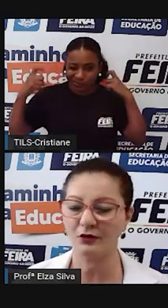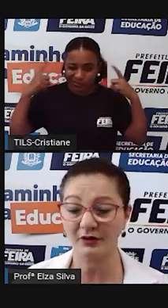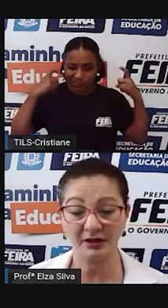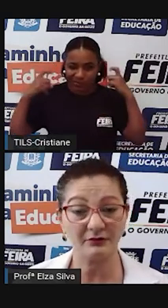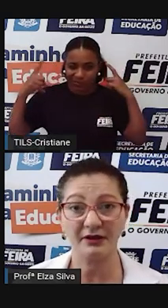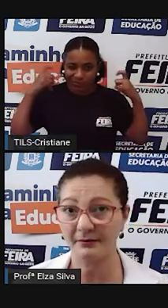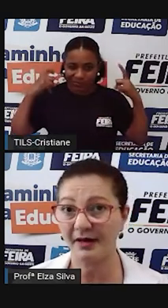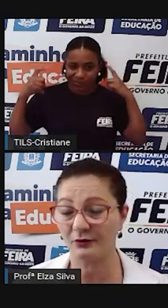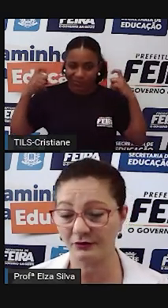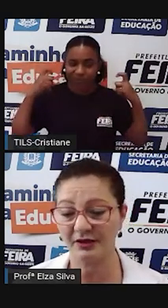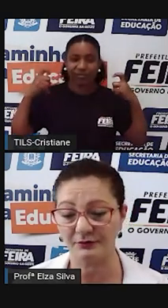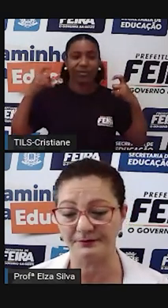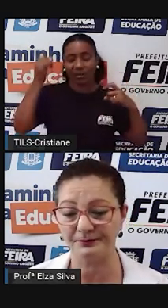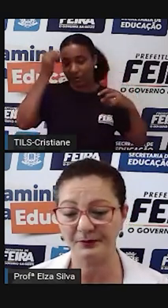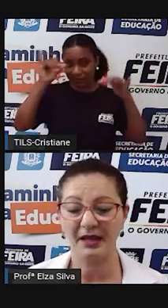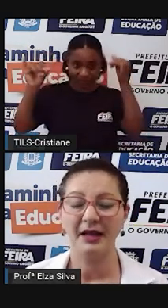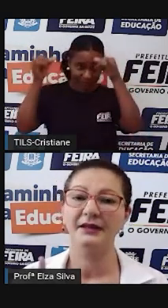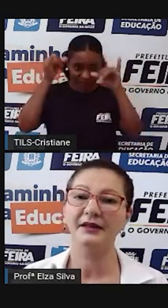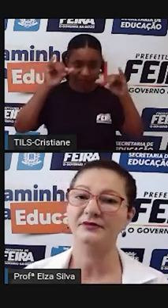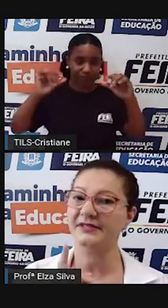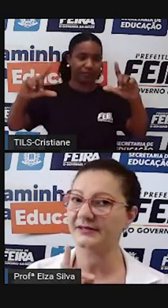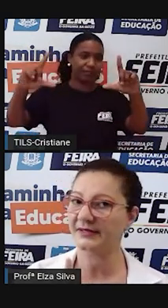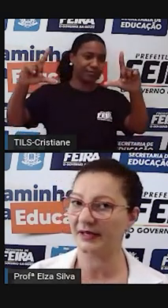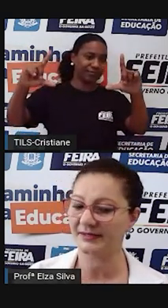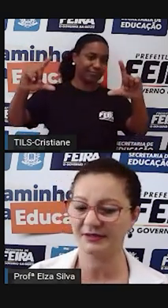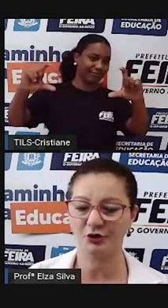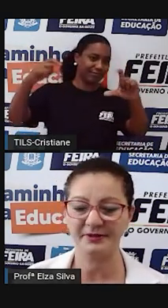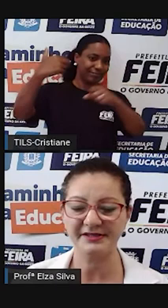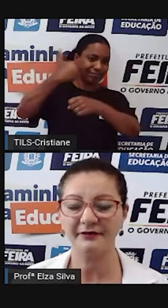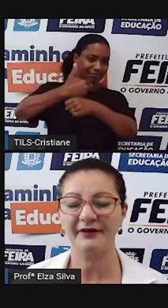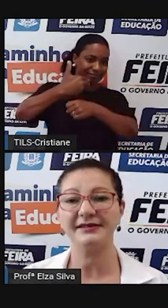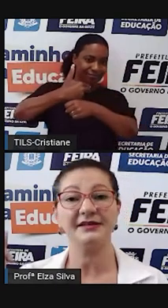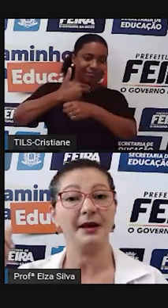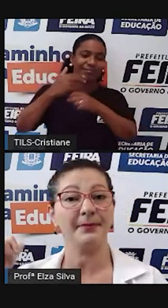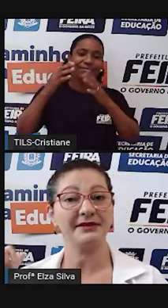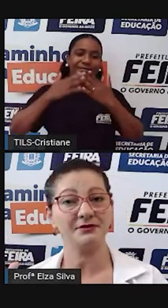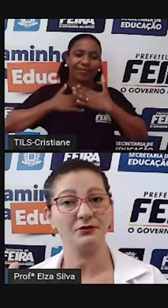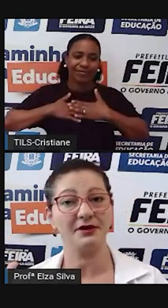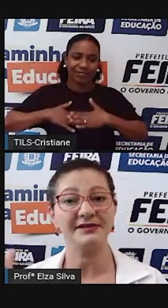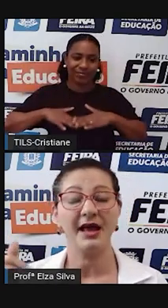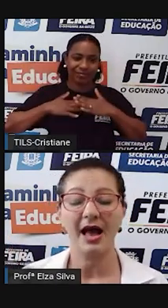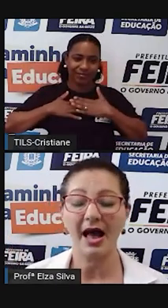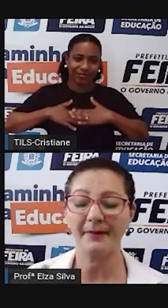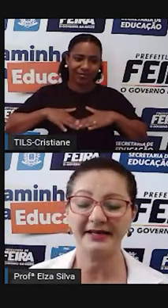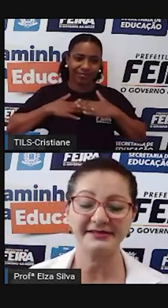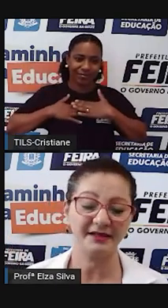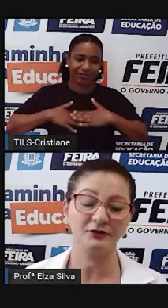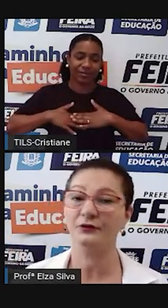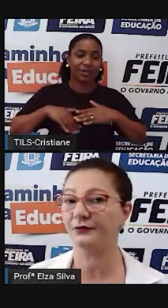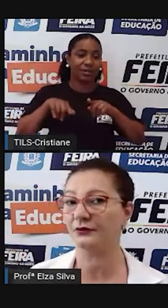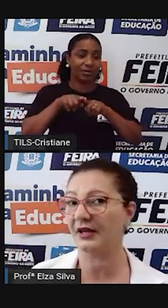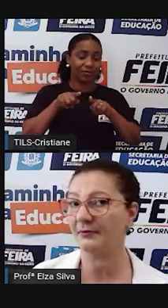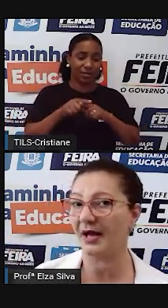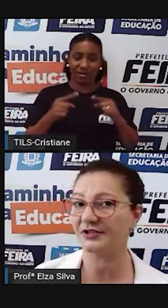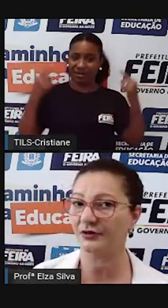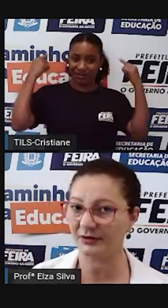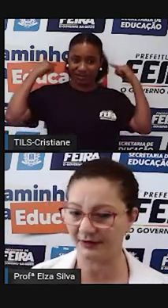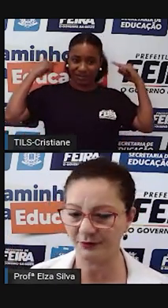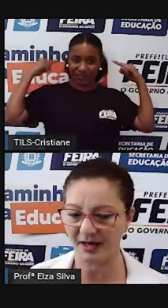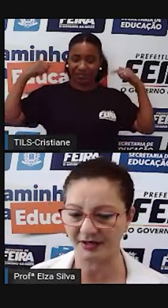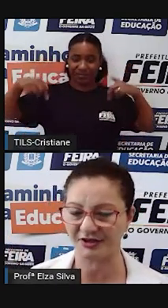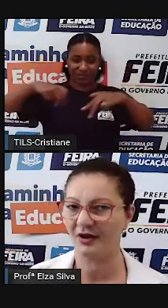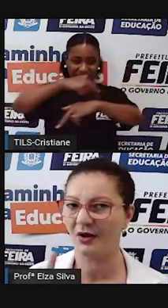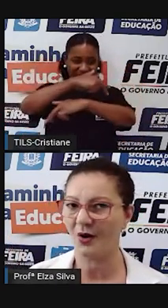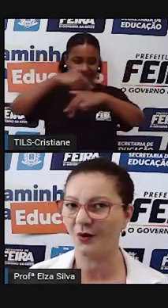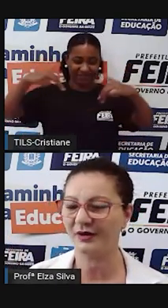muito barulho, que não tenha barulho nenhum. Não se esqueça de observar se há pessoas aparecendo no fundo da imagem ou